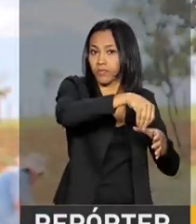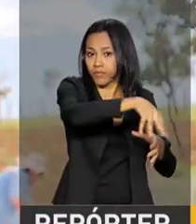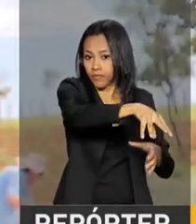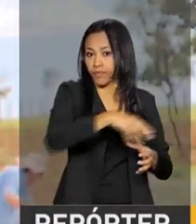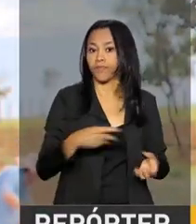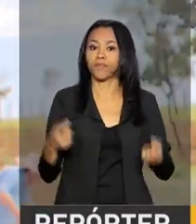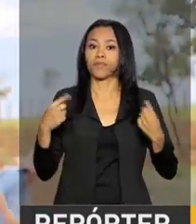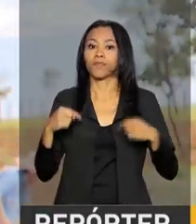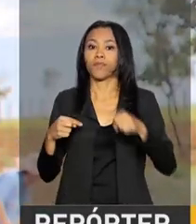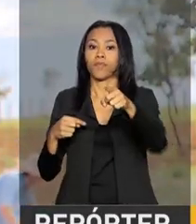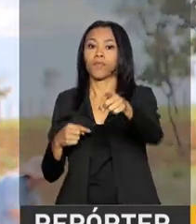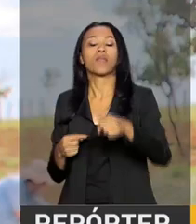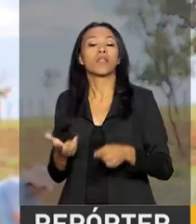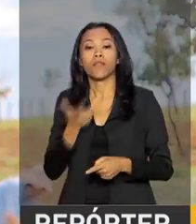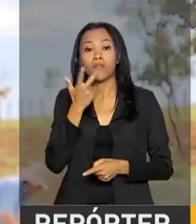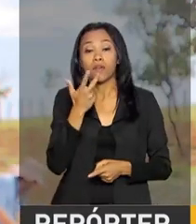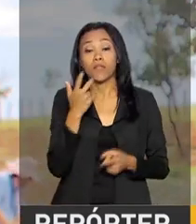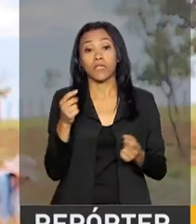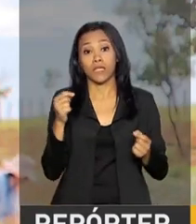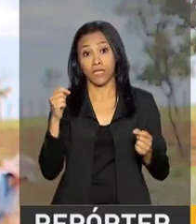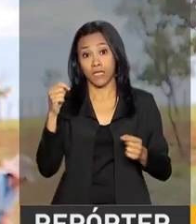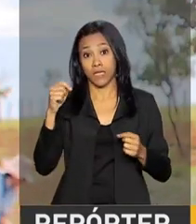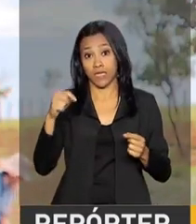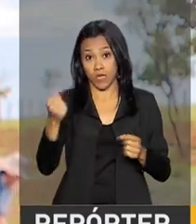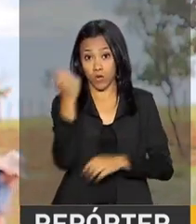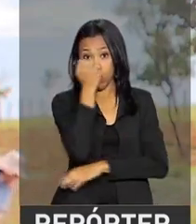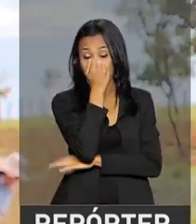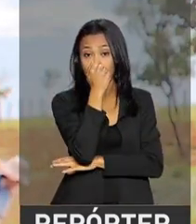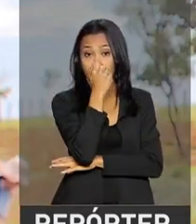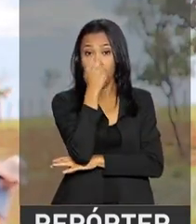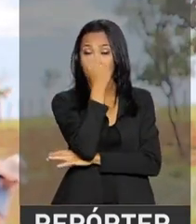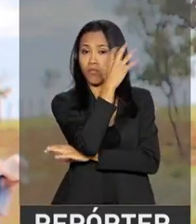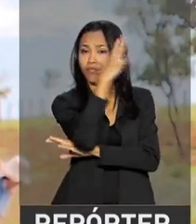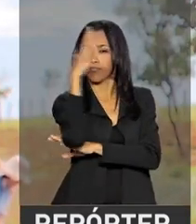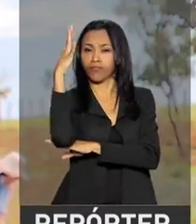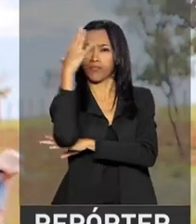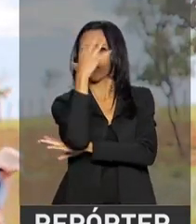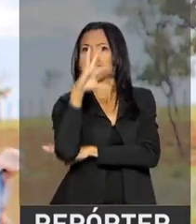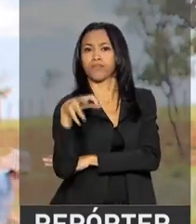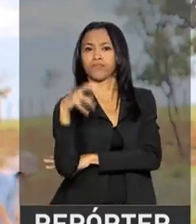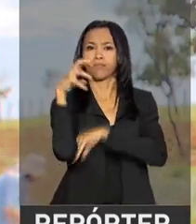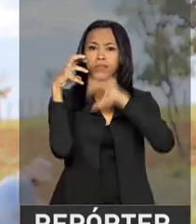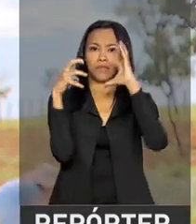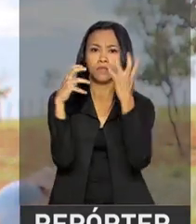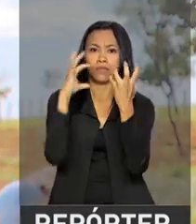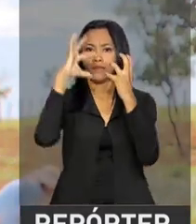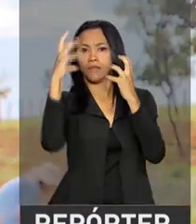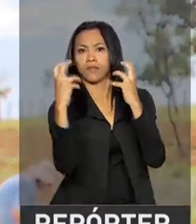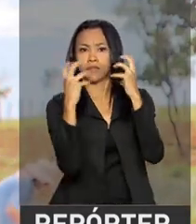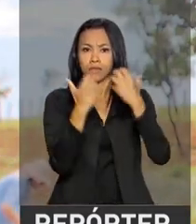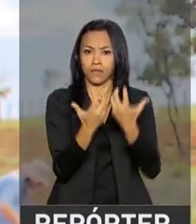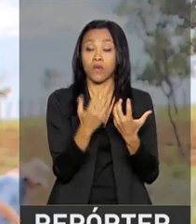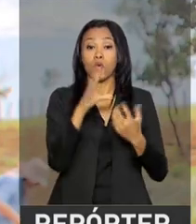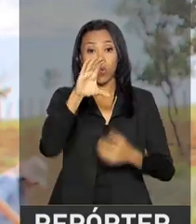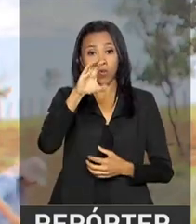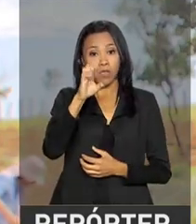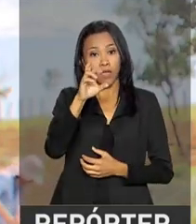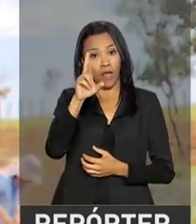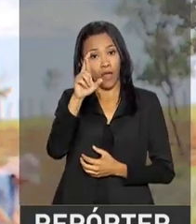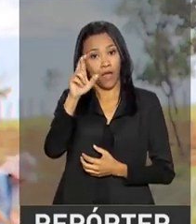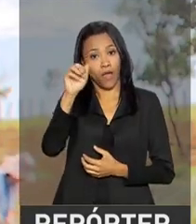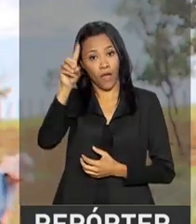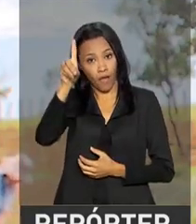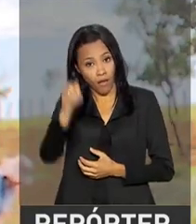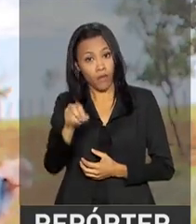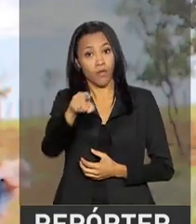ele tem essa capacidade de infiltrar mais água da chuva lá dentro do lençol freático né e a gente também está querendo estudar isso